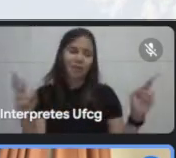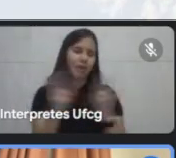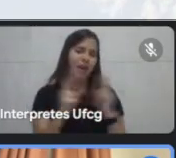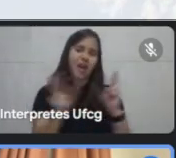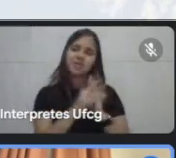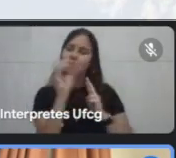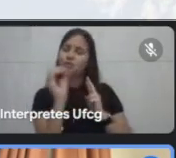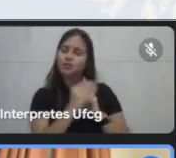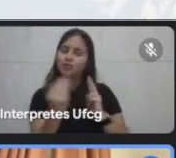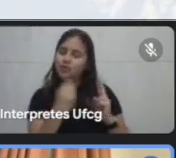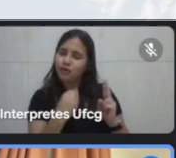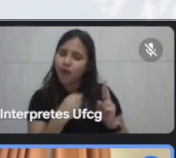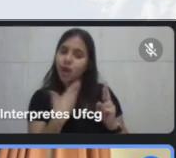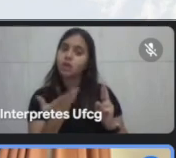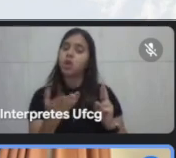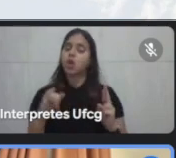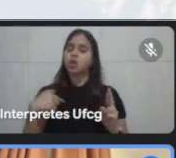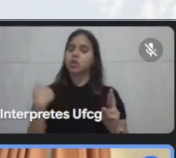a gente não tem